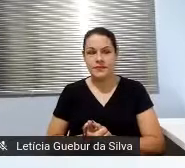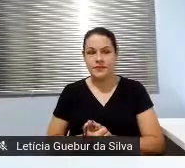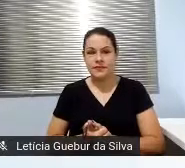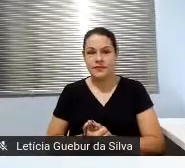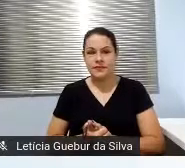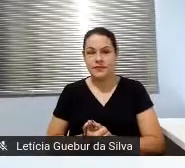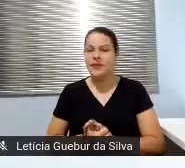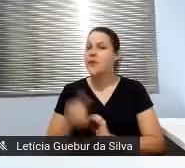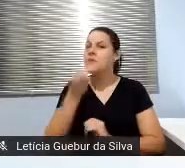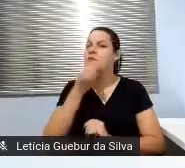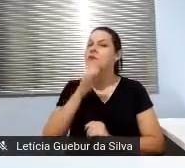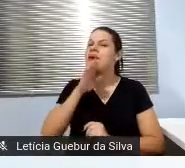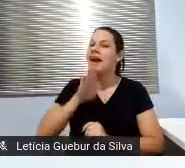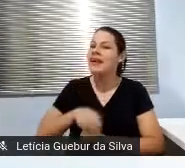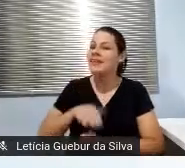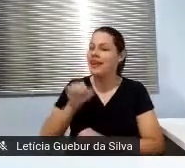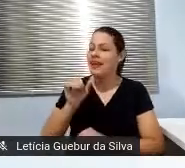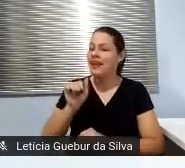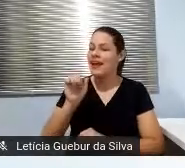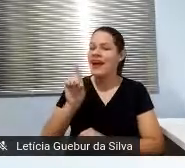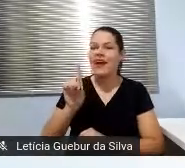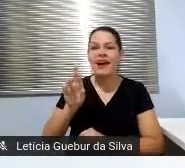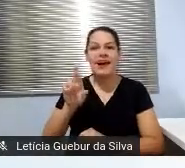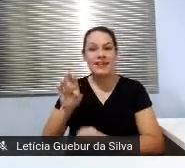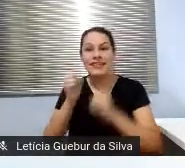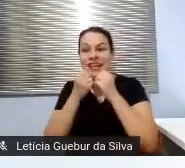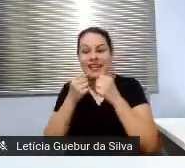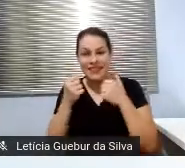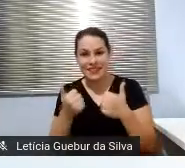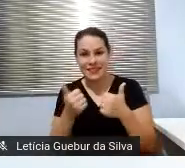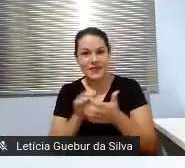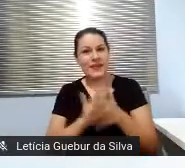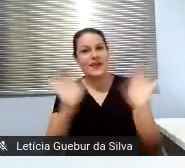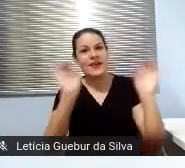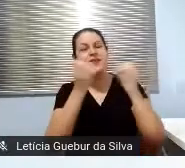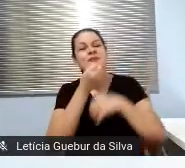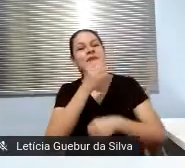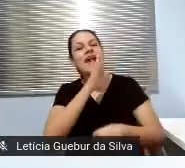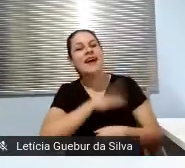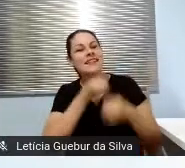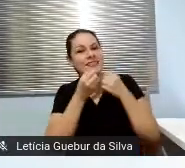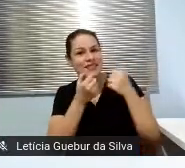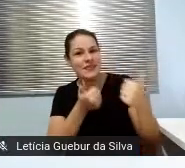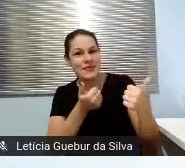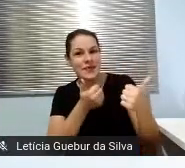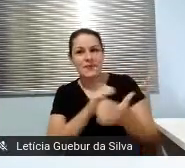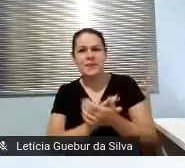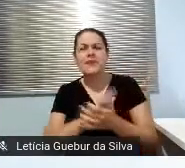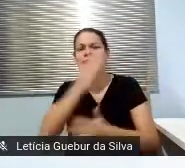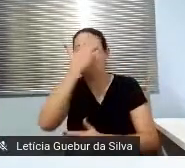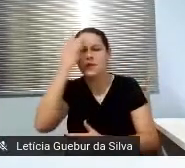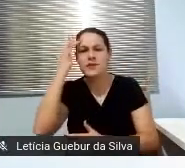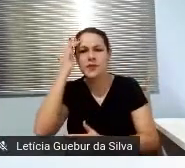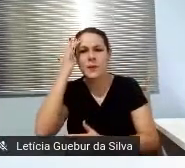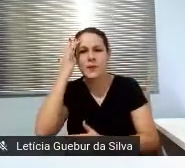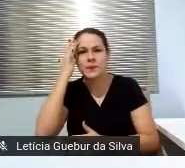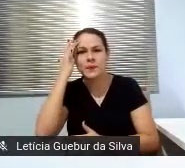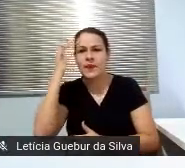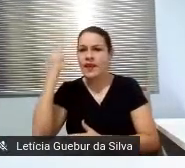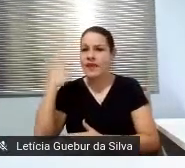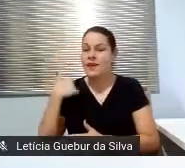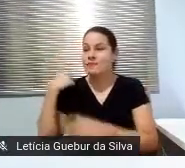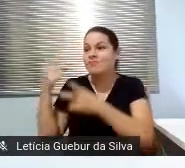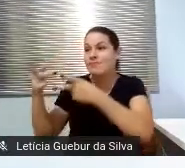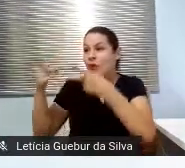Boa tarde, André. Como está você? Tudo bem? Boa tarde, tudo jóia. Gente, eu peguei assim o André